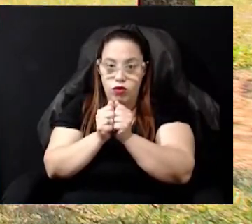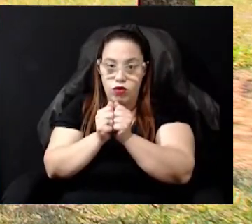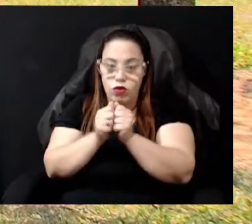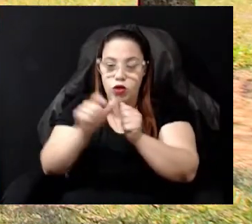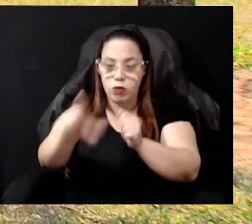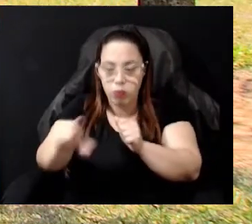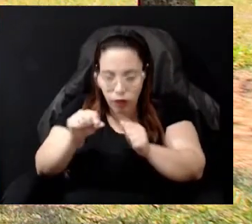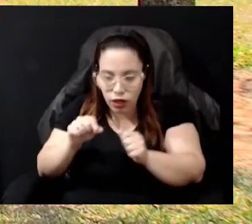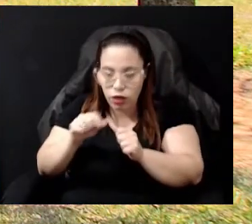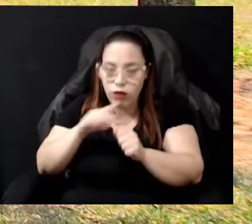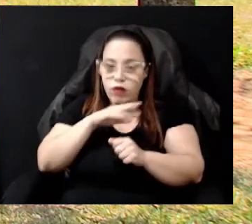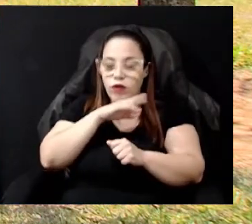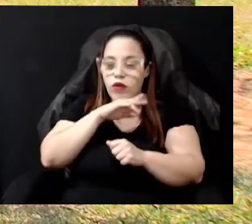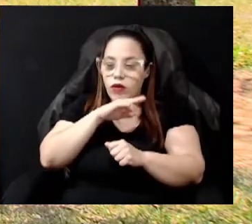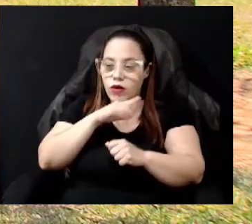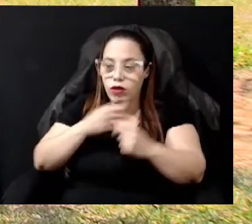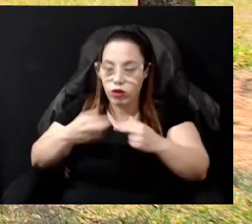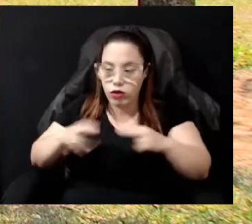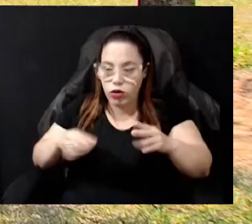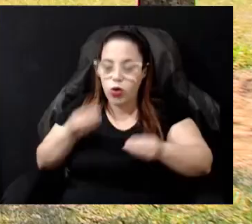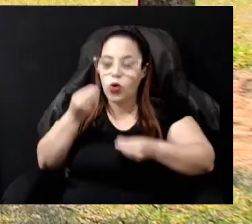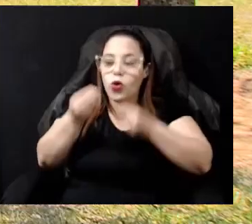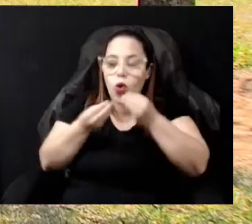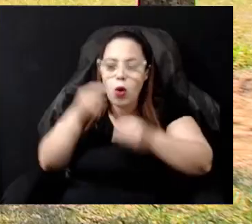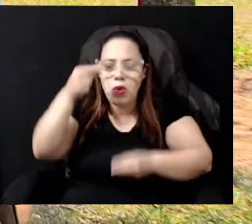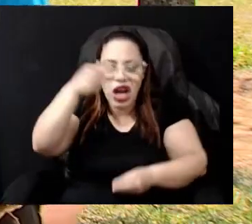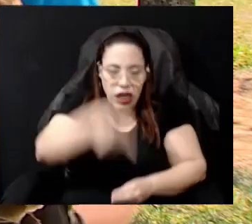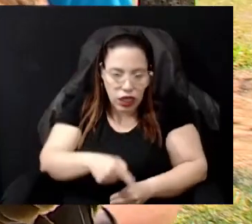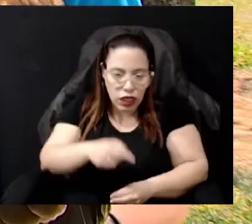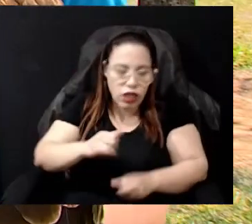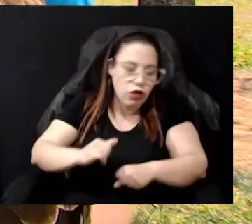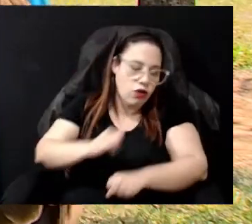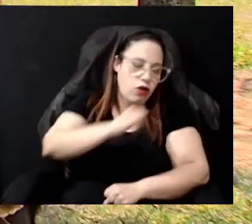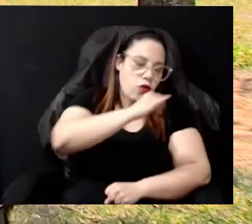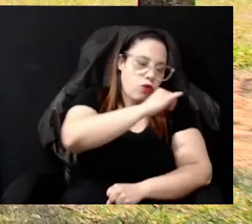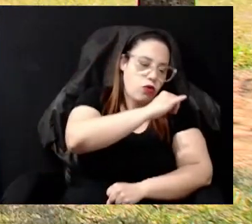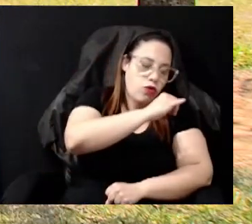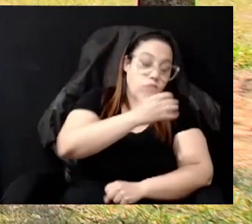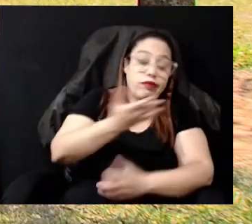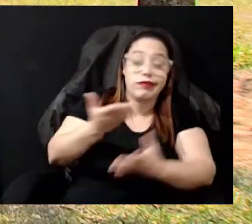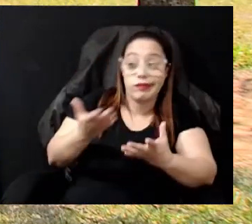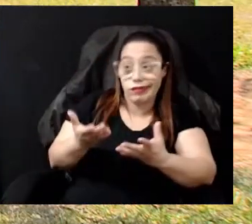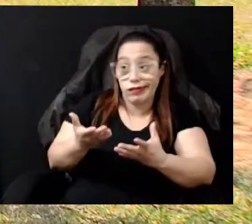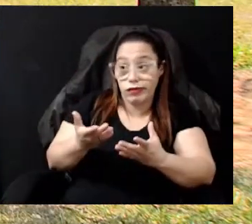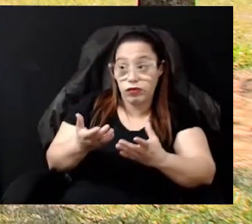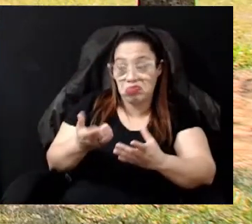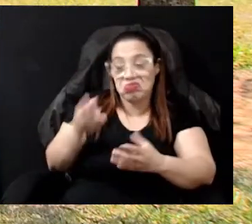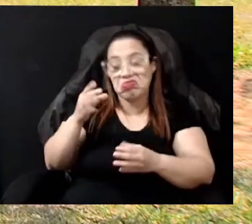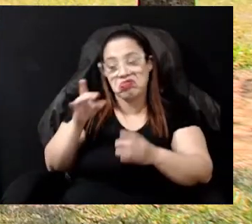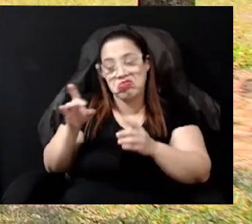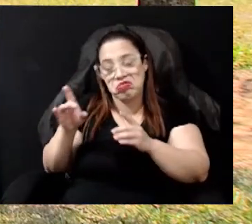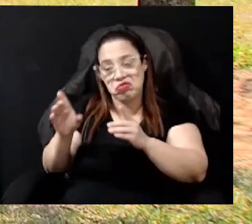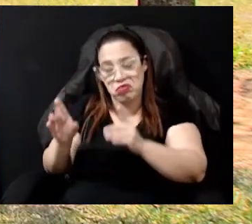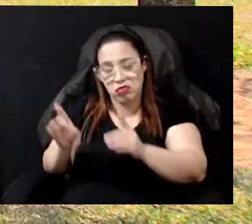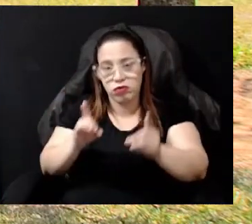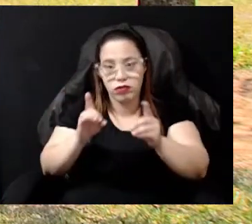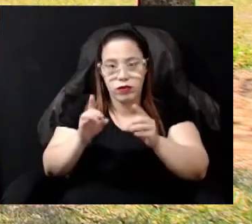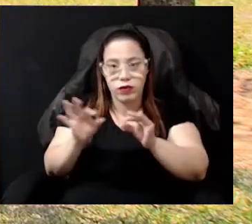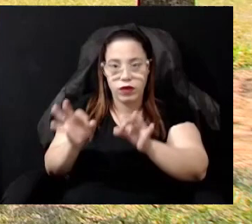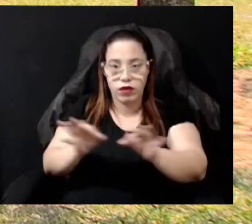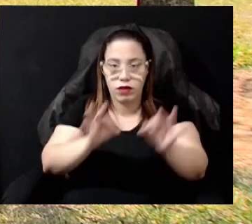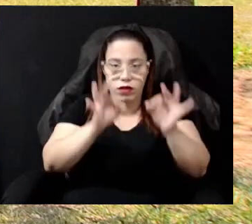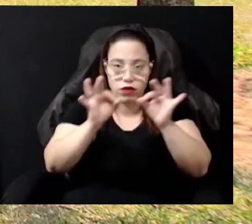trabalho aqui no aeroporto, de Viracopos? Então, no aeroporto, a nossa rotina aqui, junto com as aves, juntamente com todas as atividades que a gente